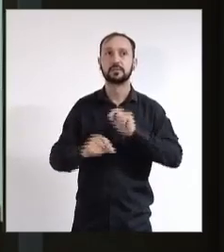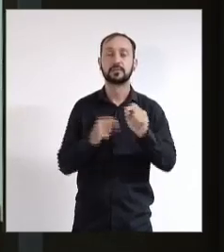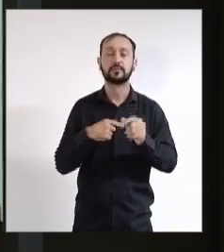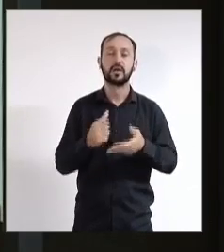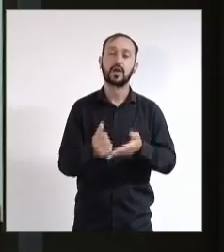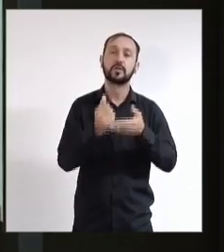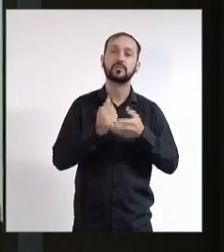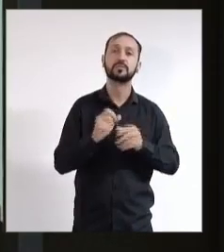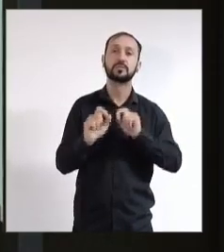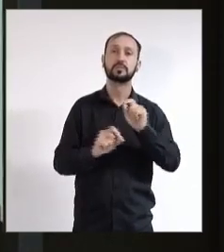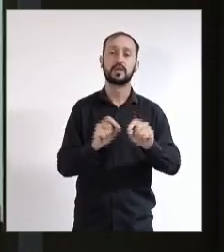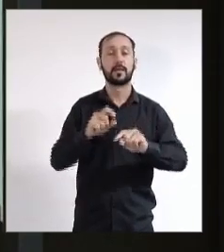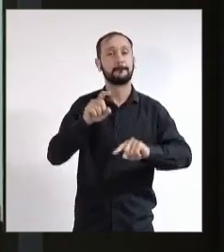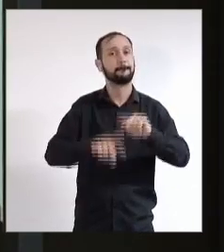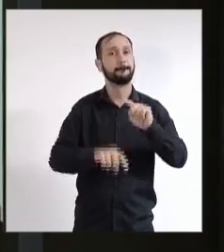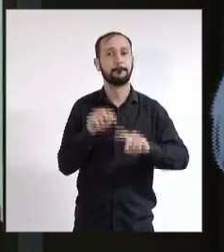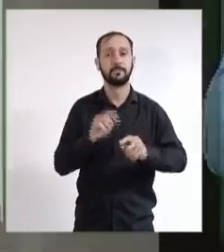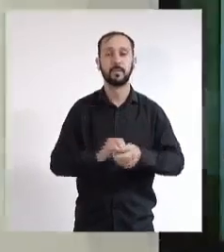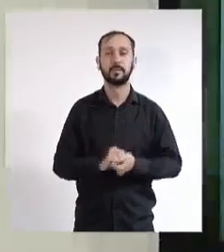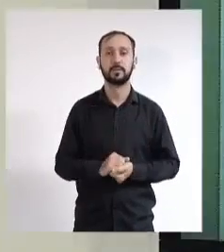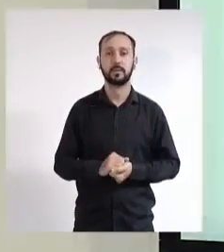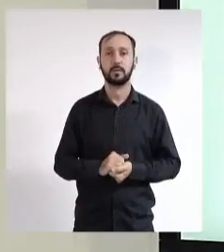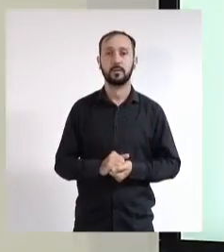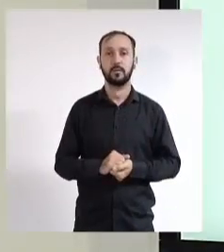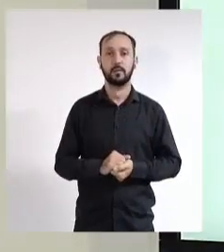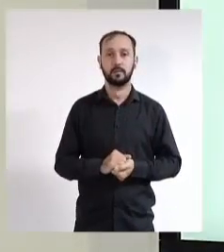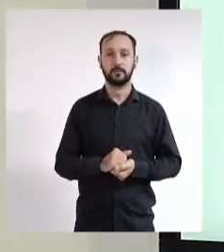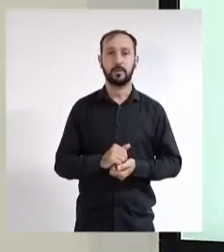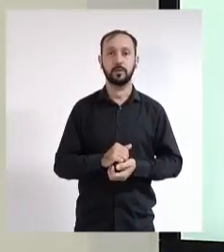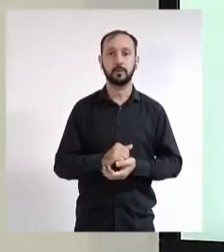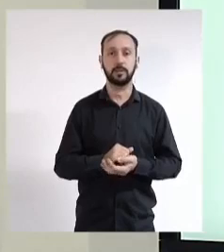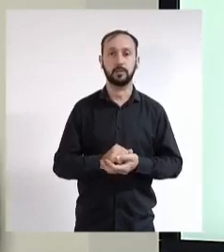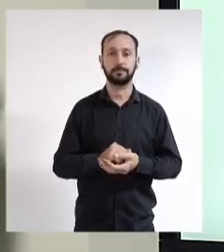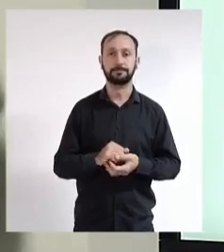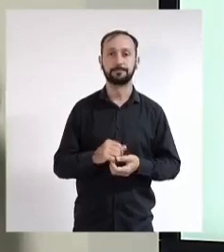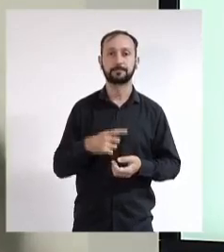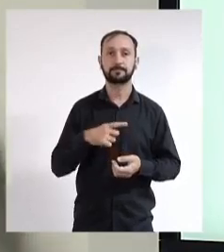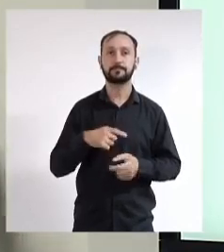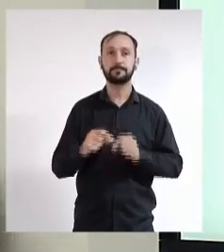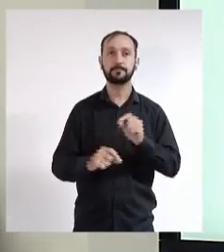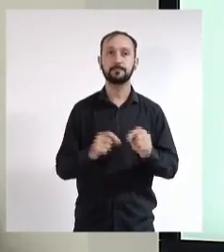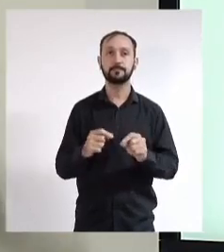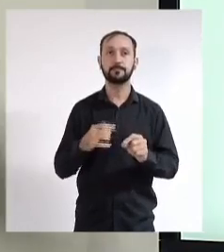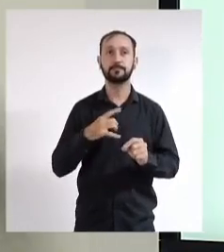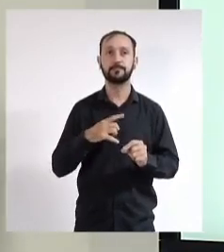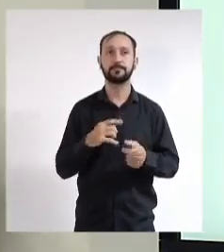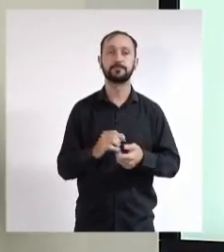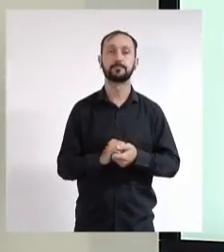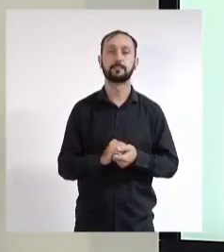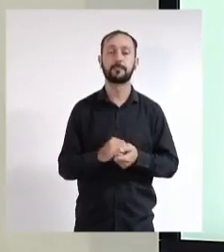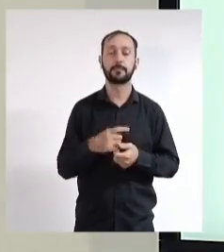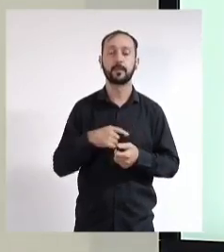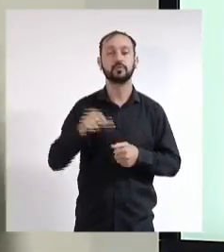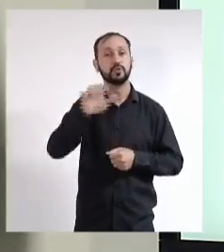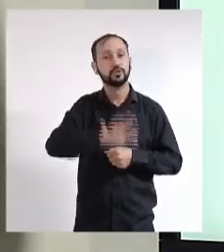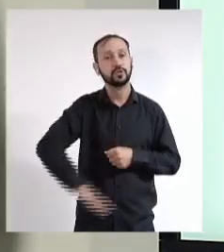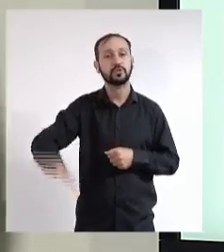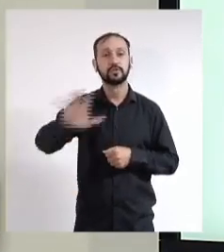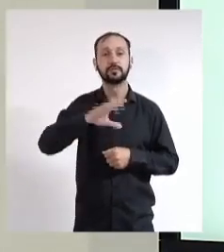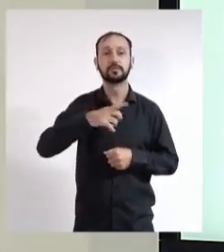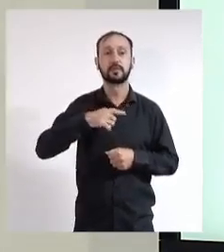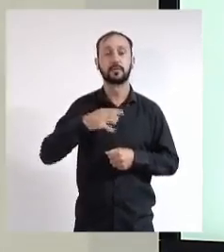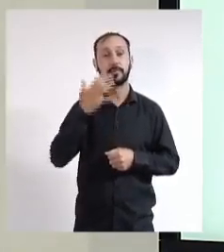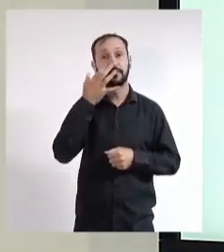fornecer toda essa matéria prima então isso é a unidade de conservação na sua é de maneira geral a gente está